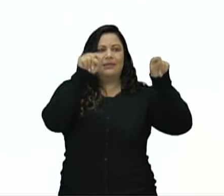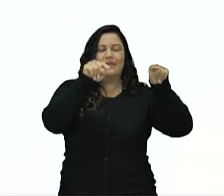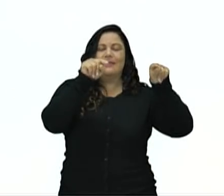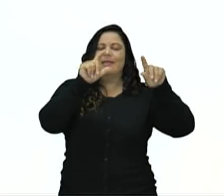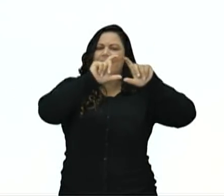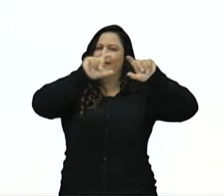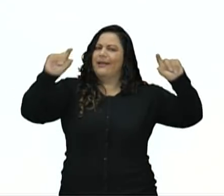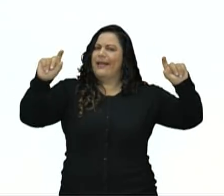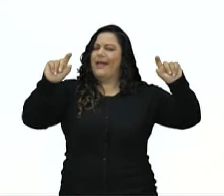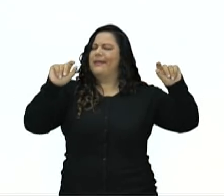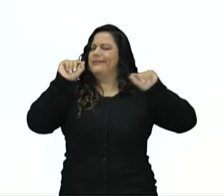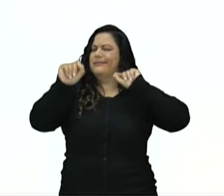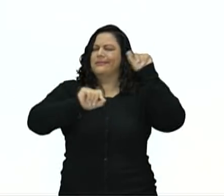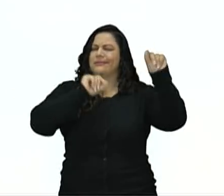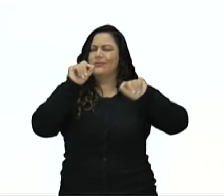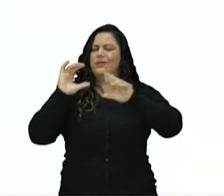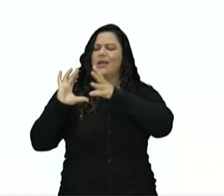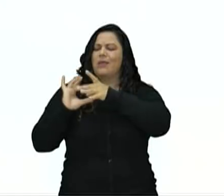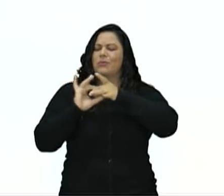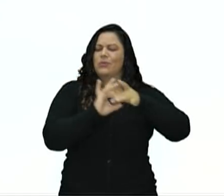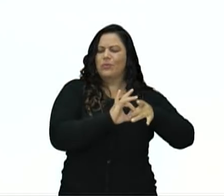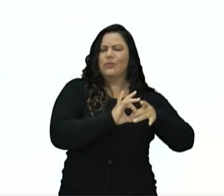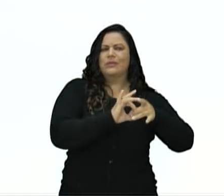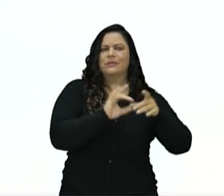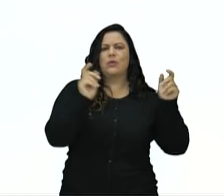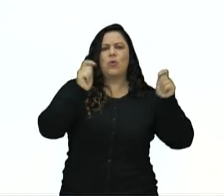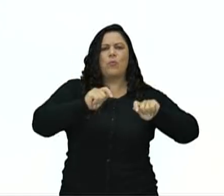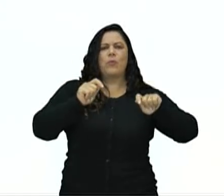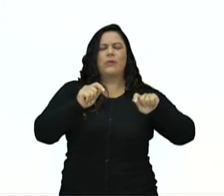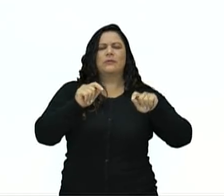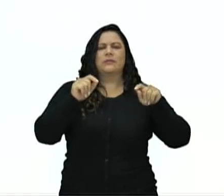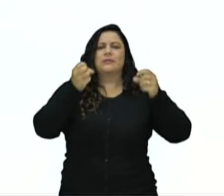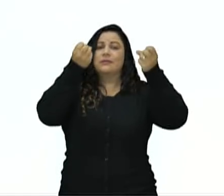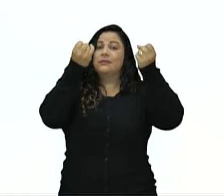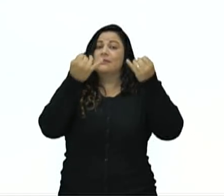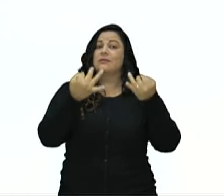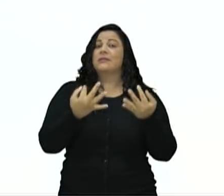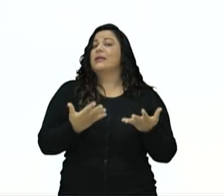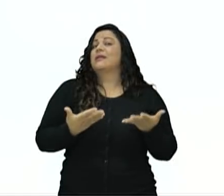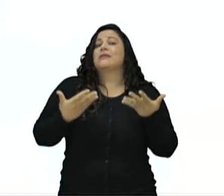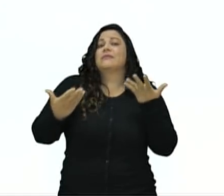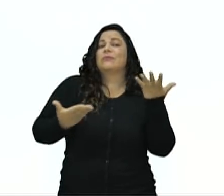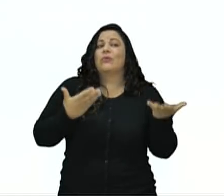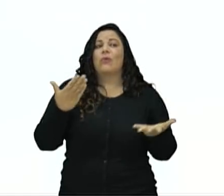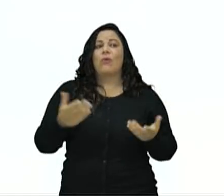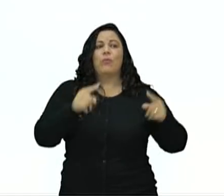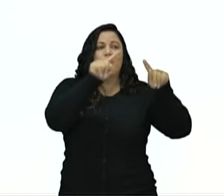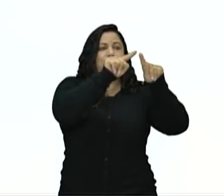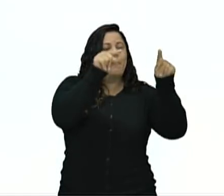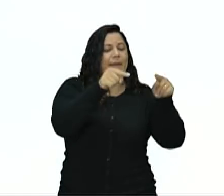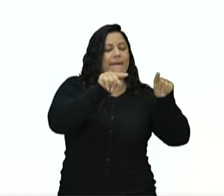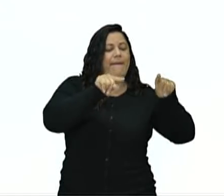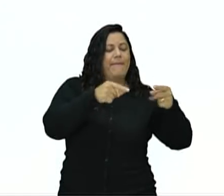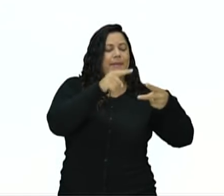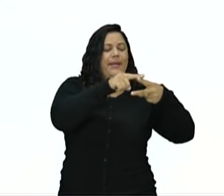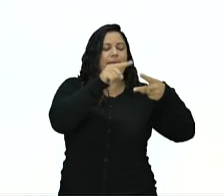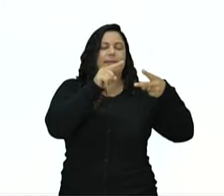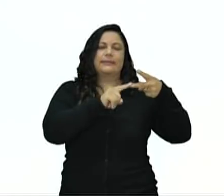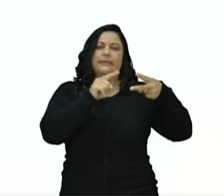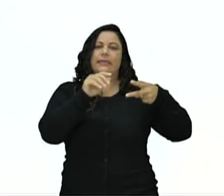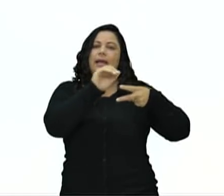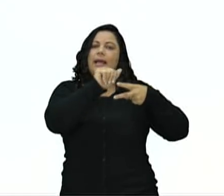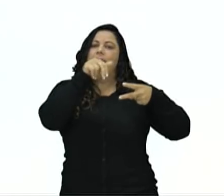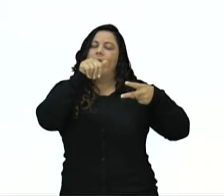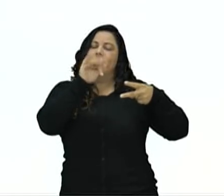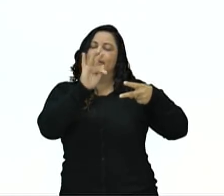por referência endofórica que pode ser classificada como: primeira possibilidade, anáfora, pois se refere a algo